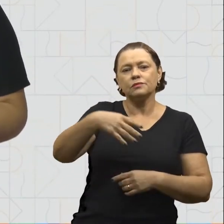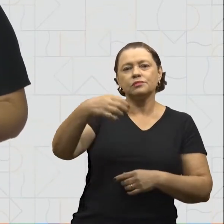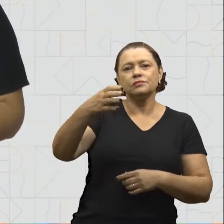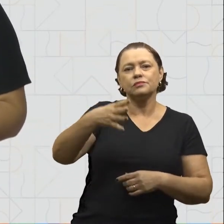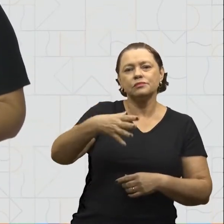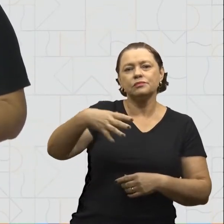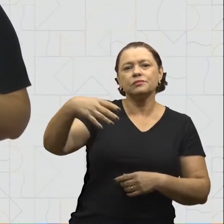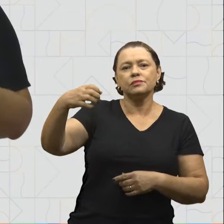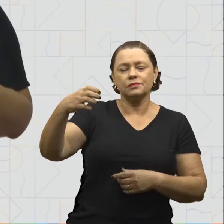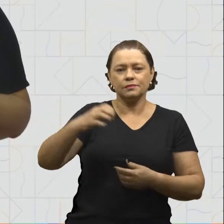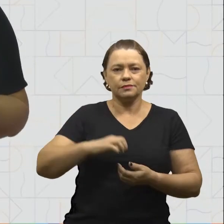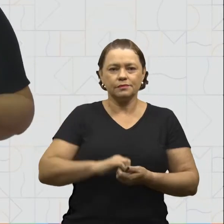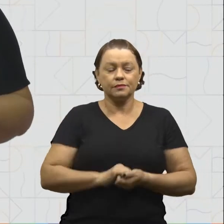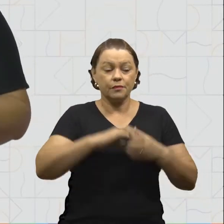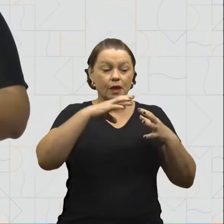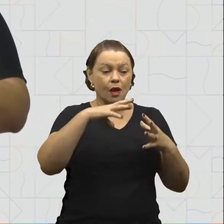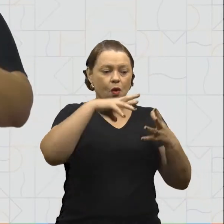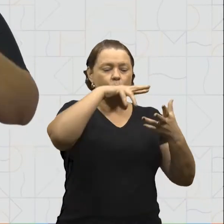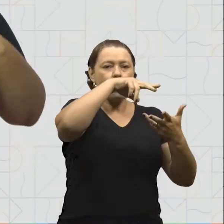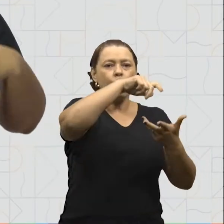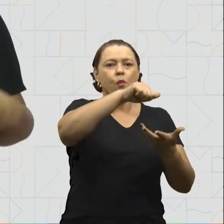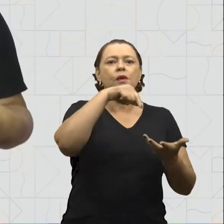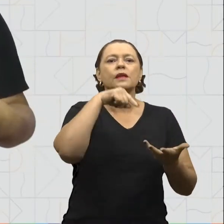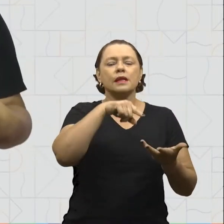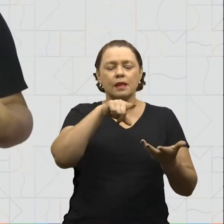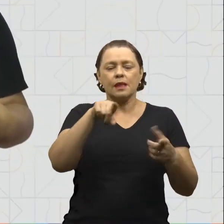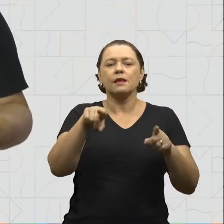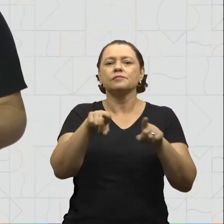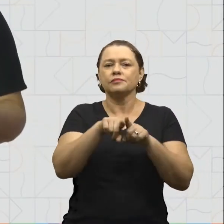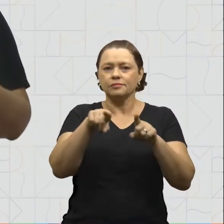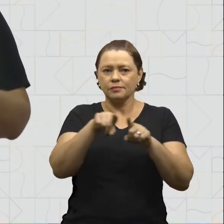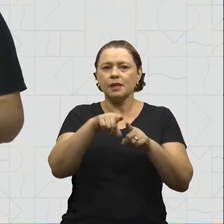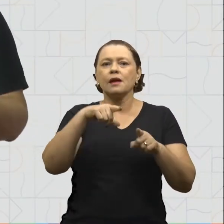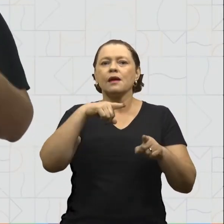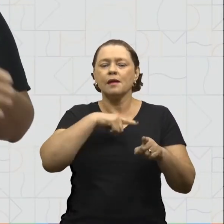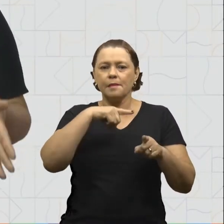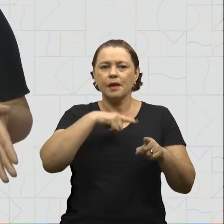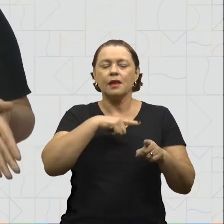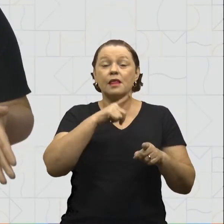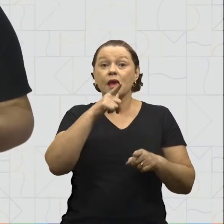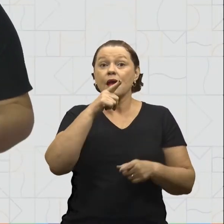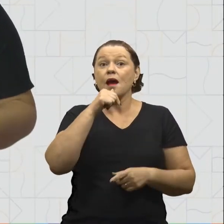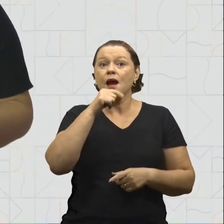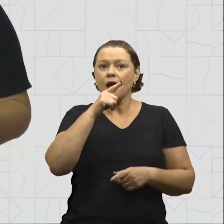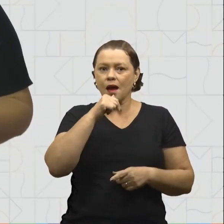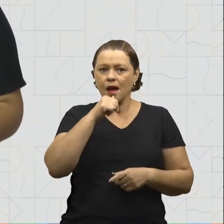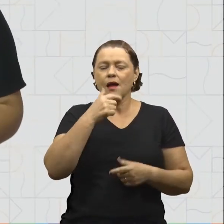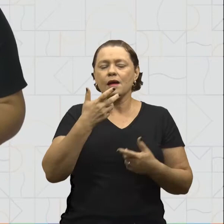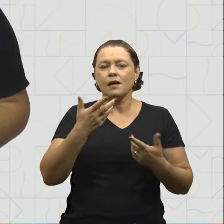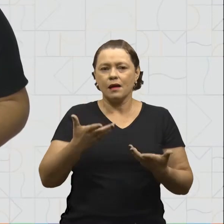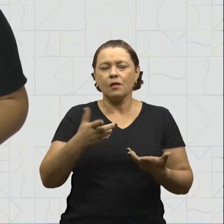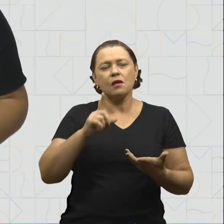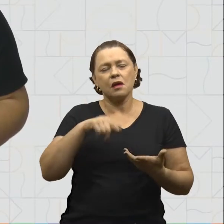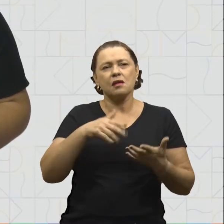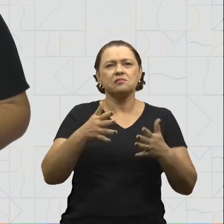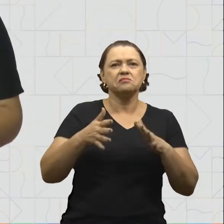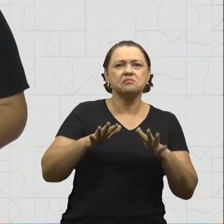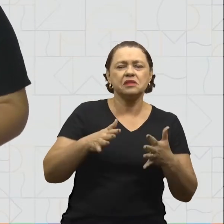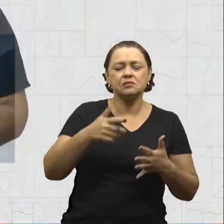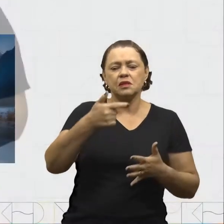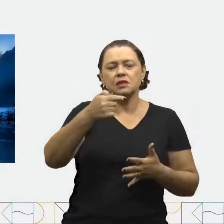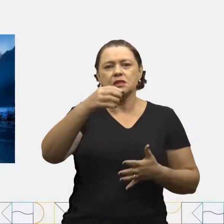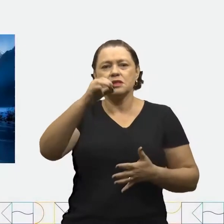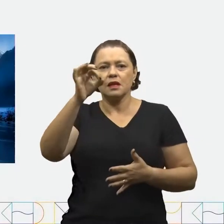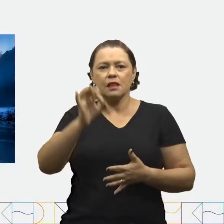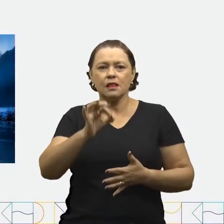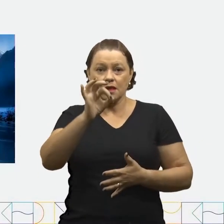O planeta Terra também possui uma grande parte da superfície formada por água, cerca aí de